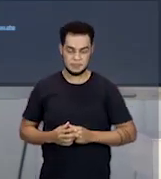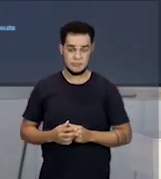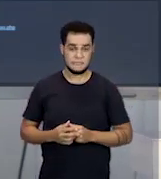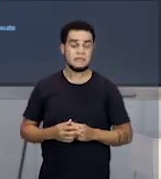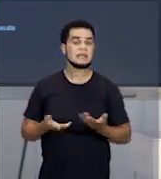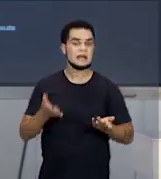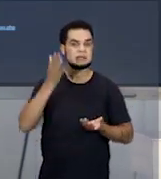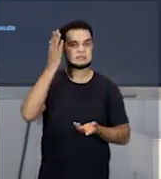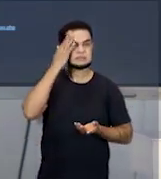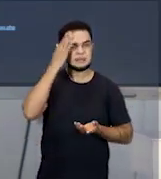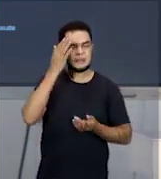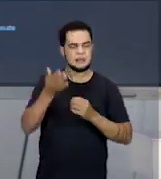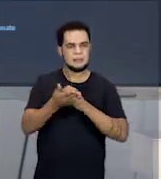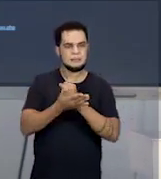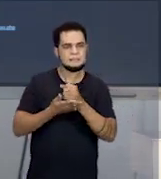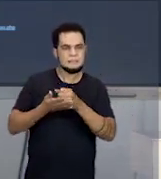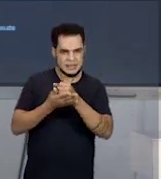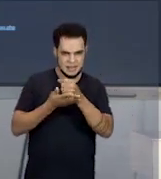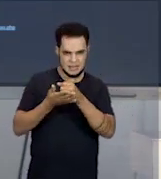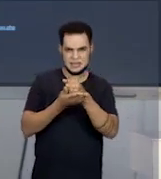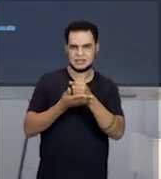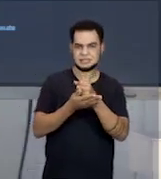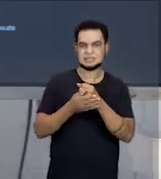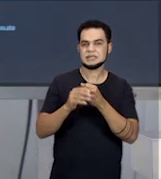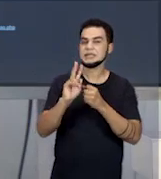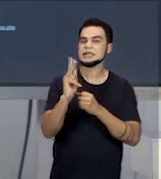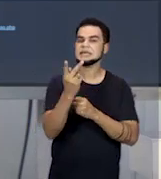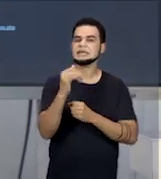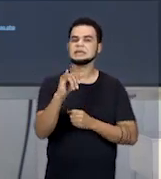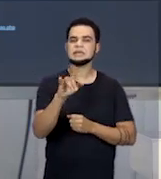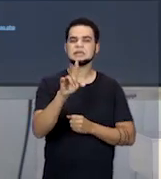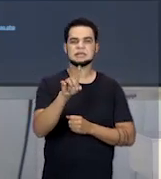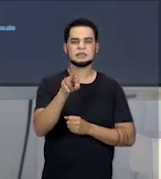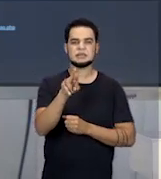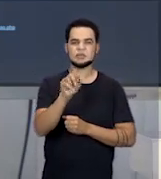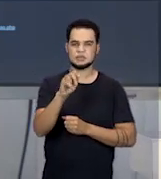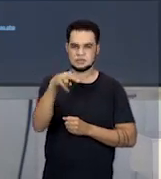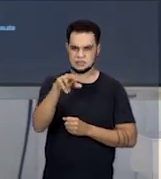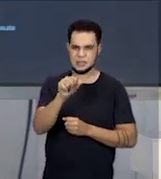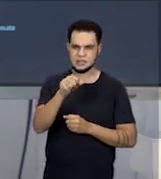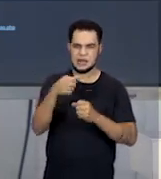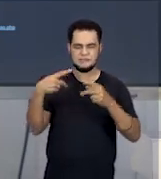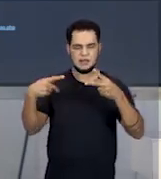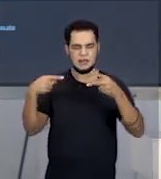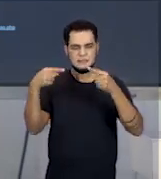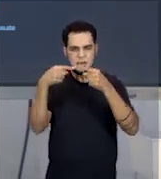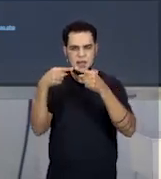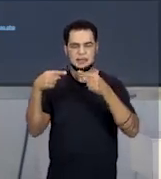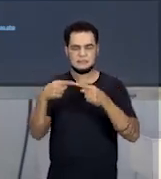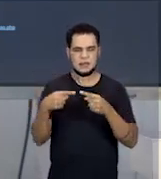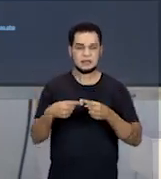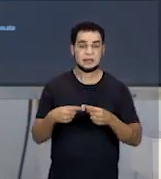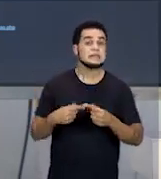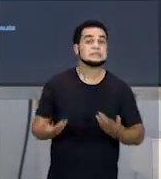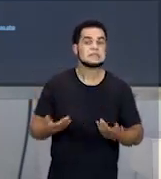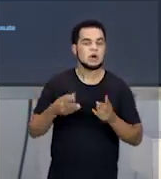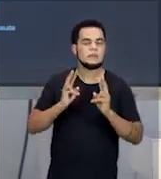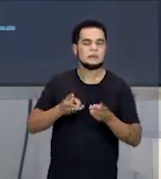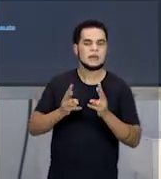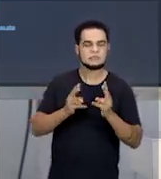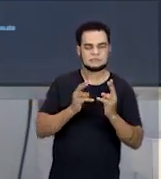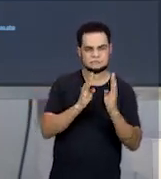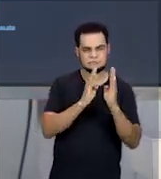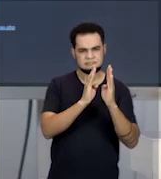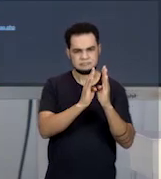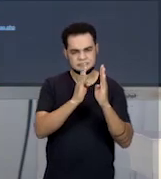bases nitrogenadas, elas não vão ser pareadas. Então, essa mesma sequência aqui que eu vou ter, ela vai ter